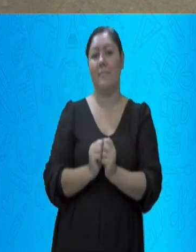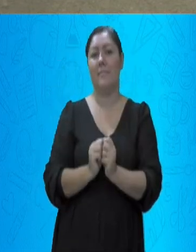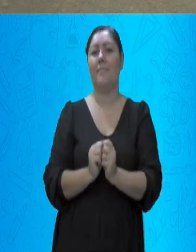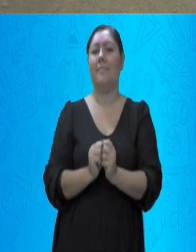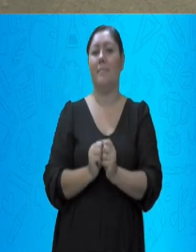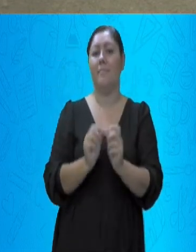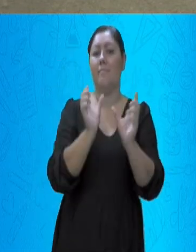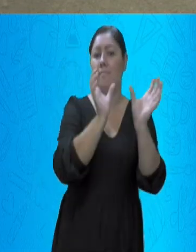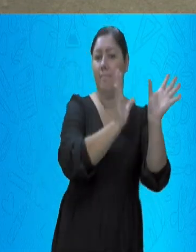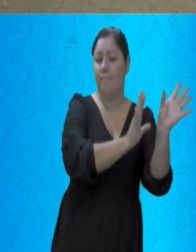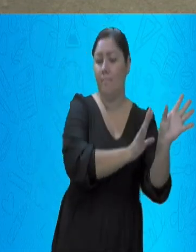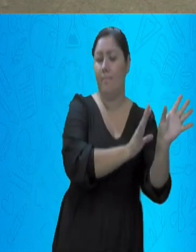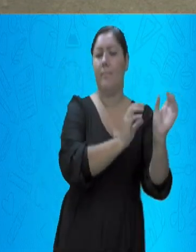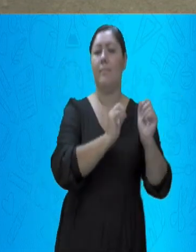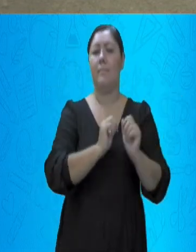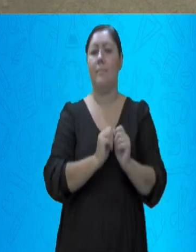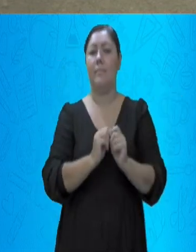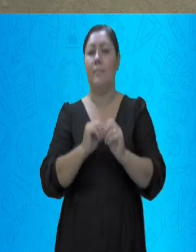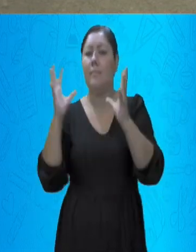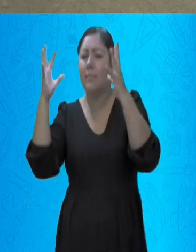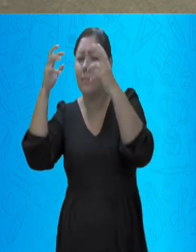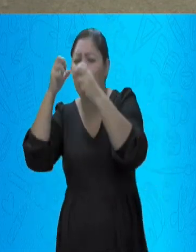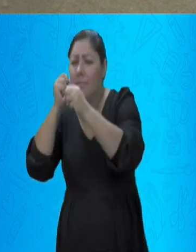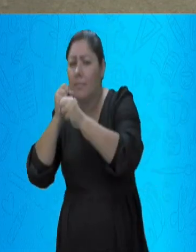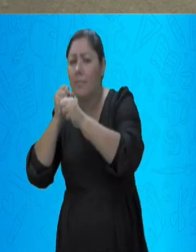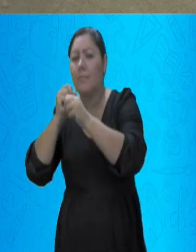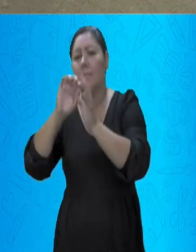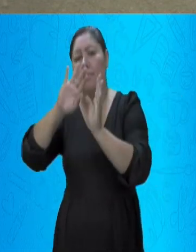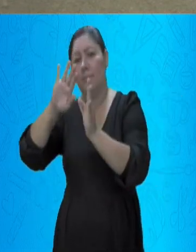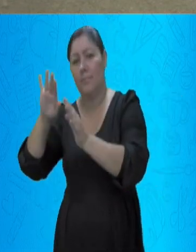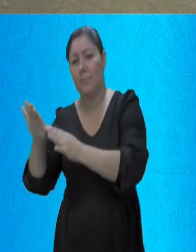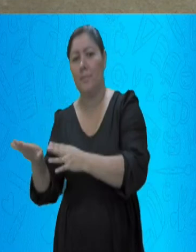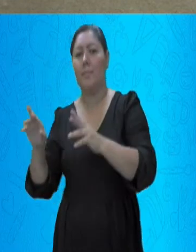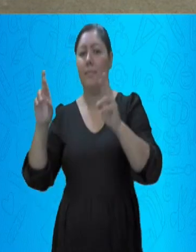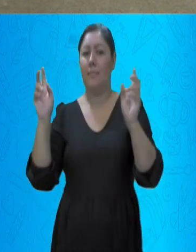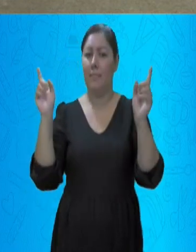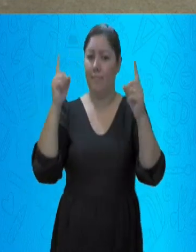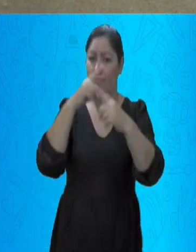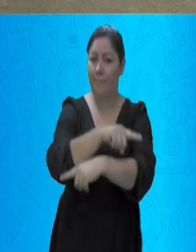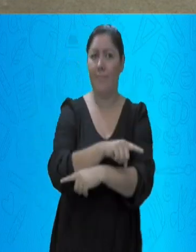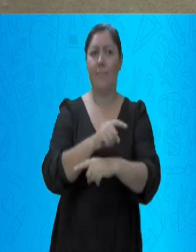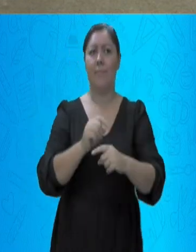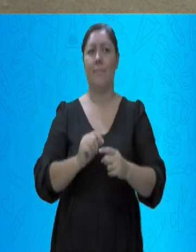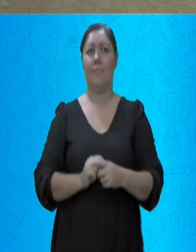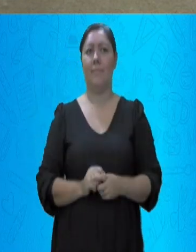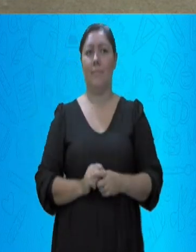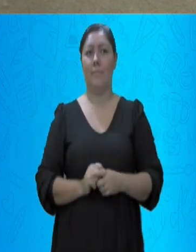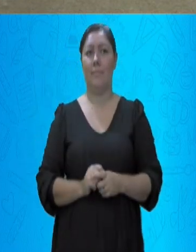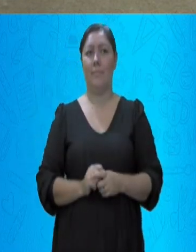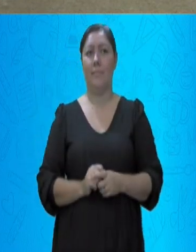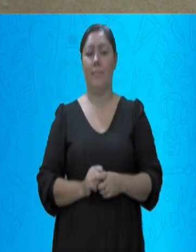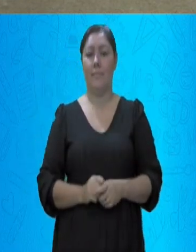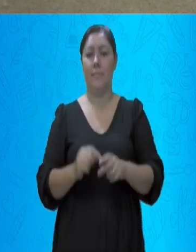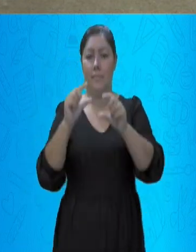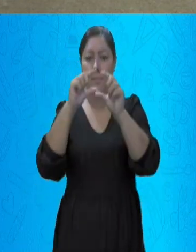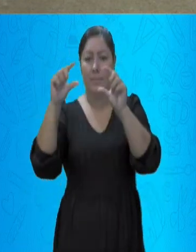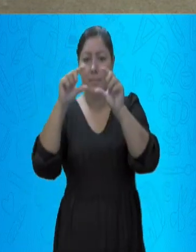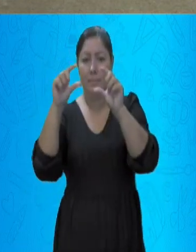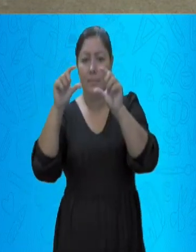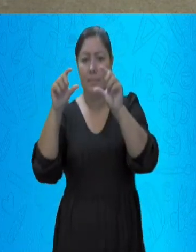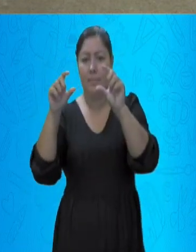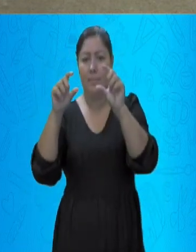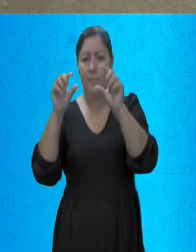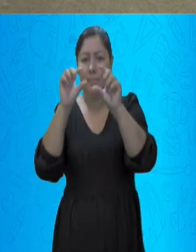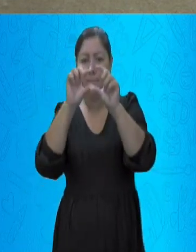outra coisa. São contrárias. Olha só que nós grifamos as palavras. Nós dizemos que